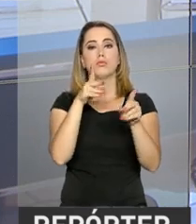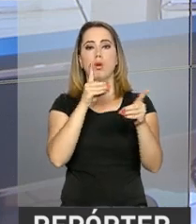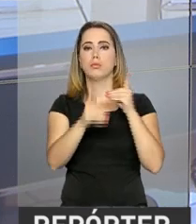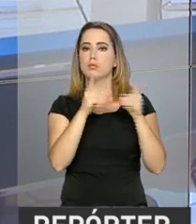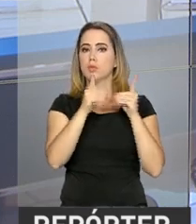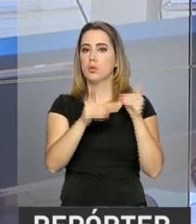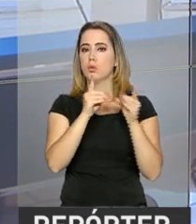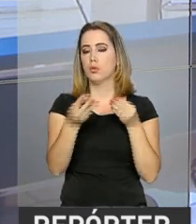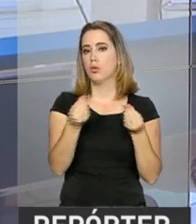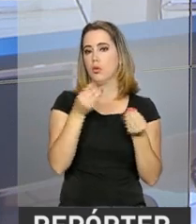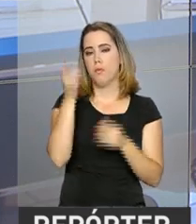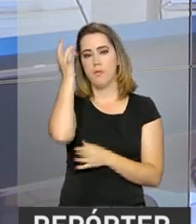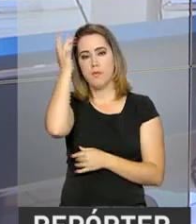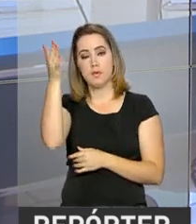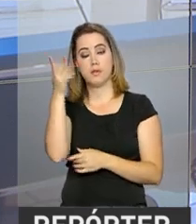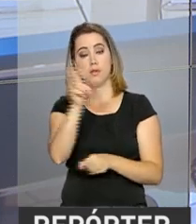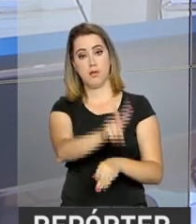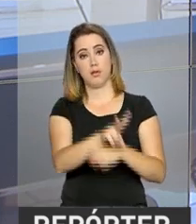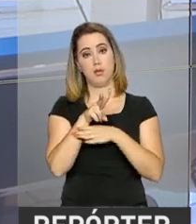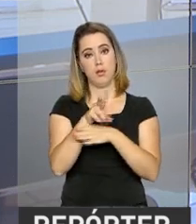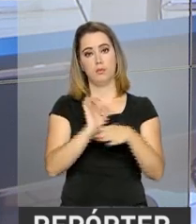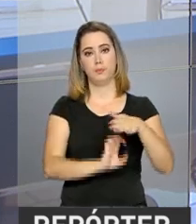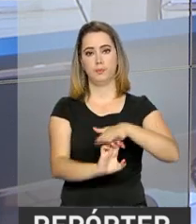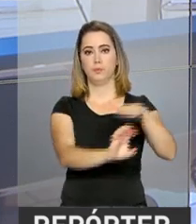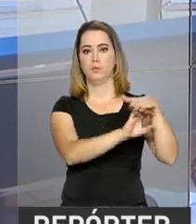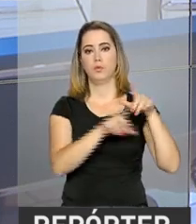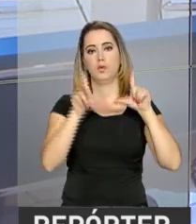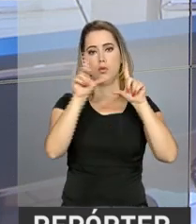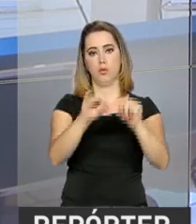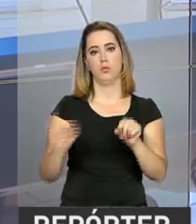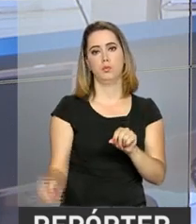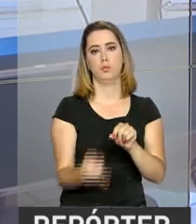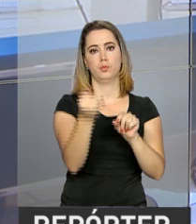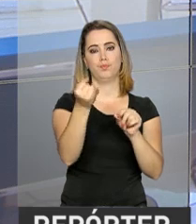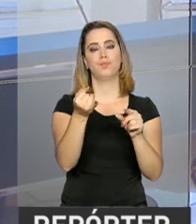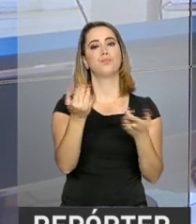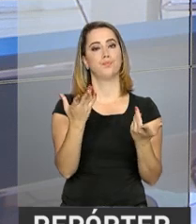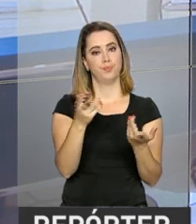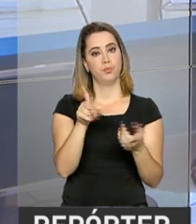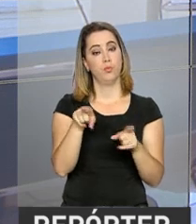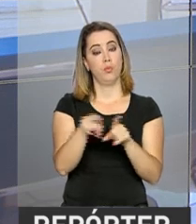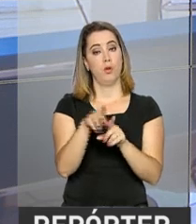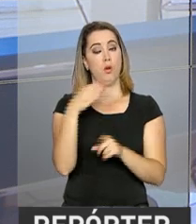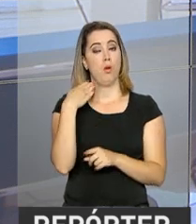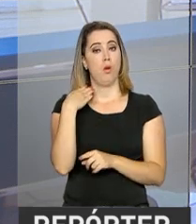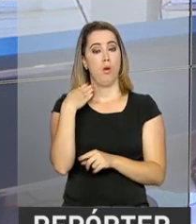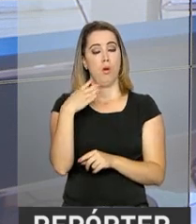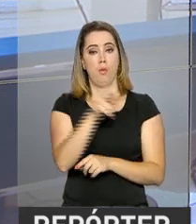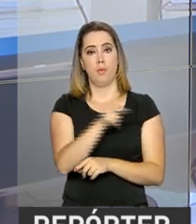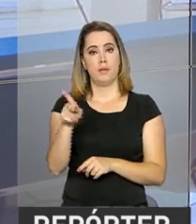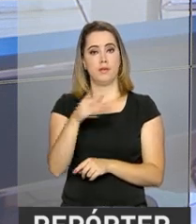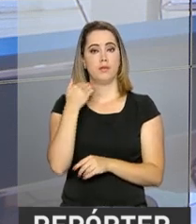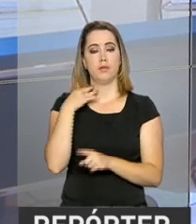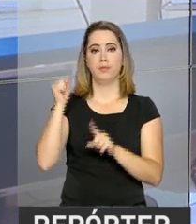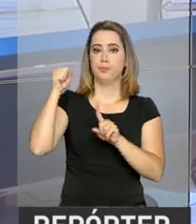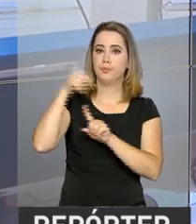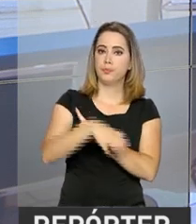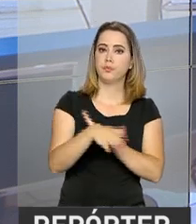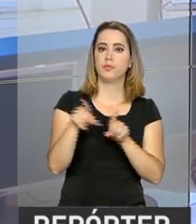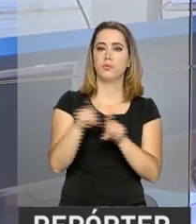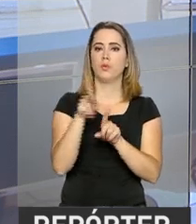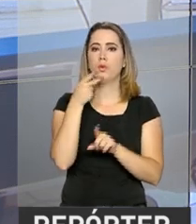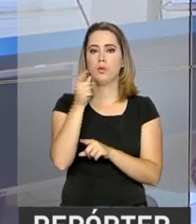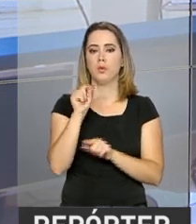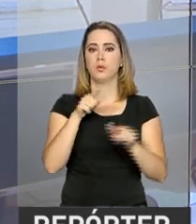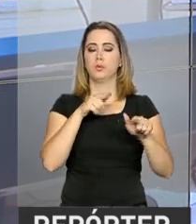facilitar o crédito às empresas e reduzir os juros dos empréstimos o presidente do Banco Central Willan goldfine disse que o Governo